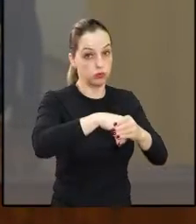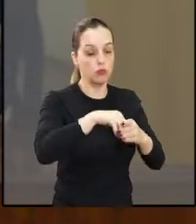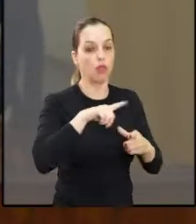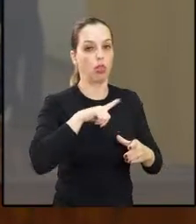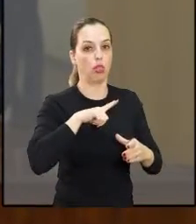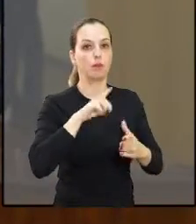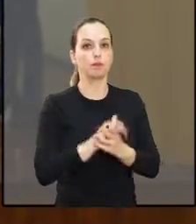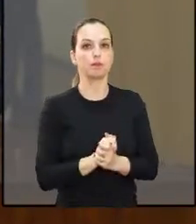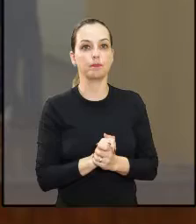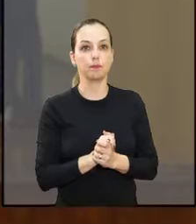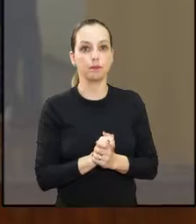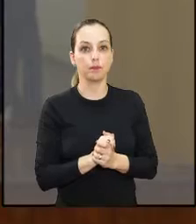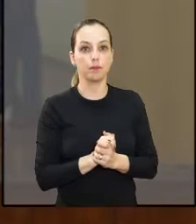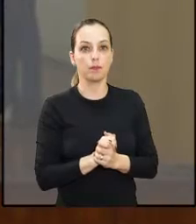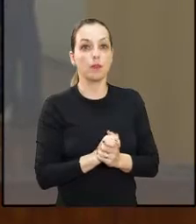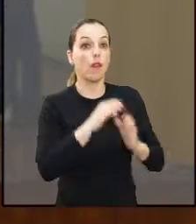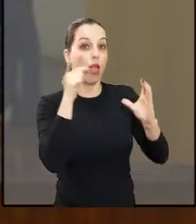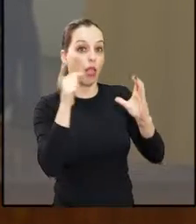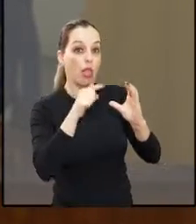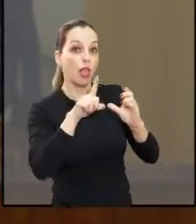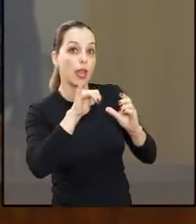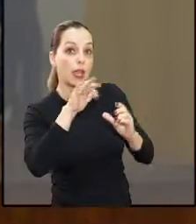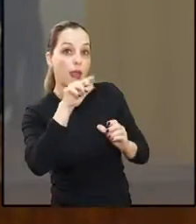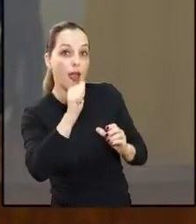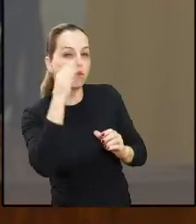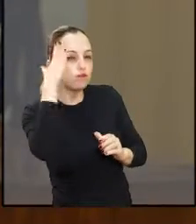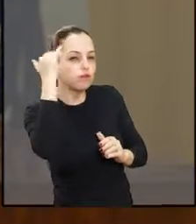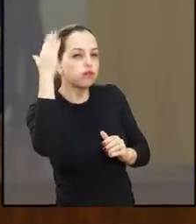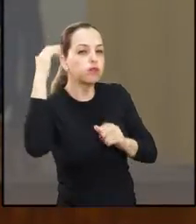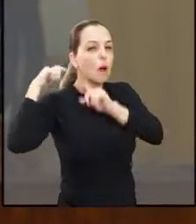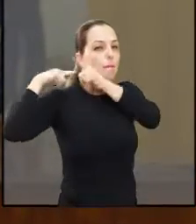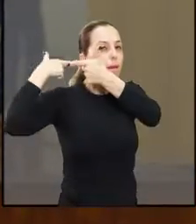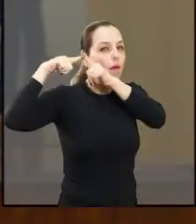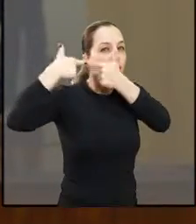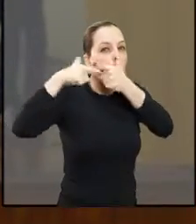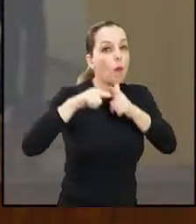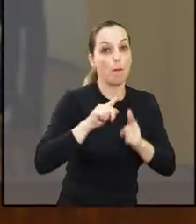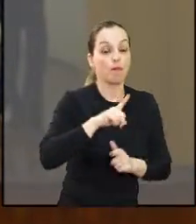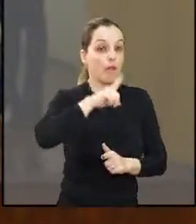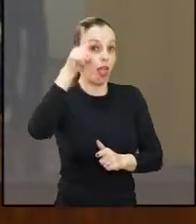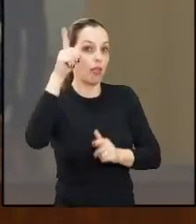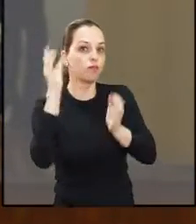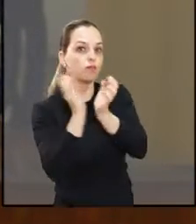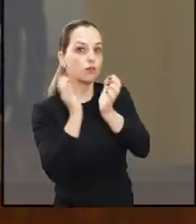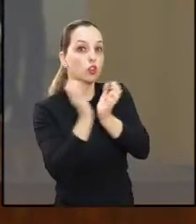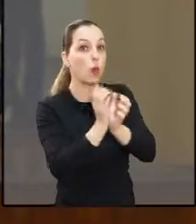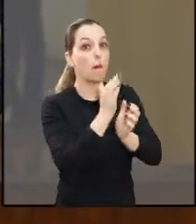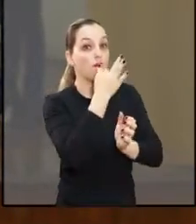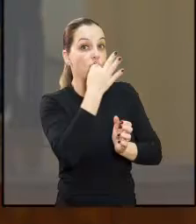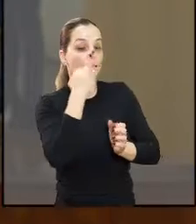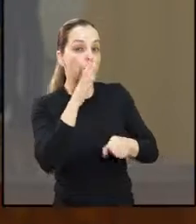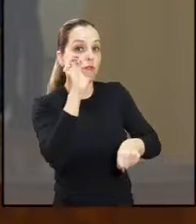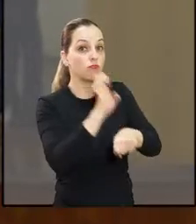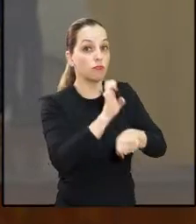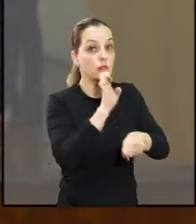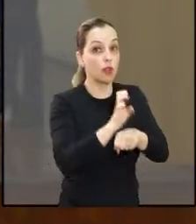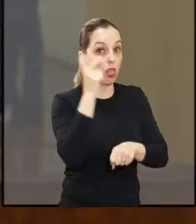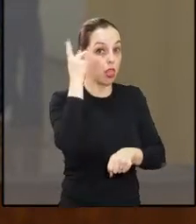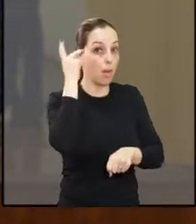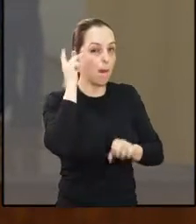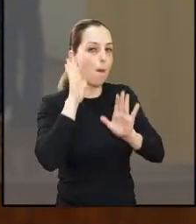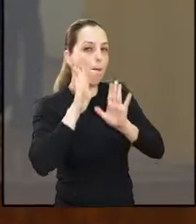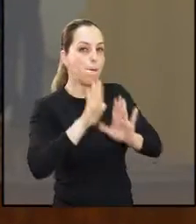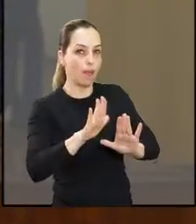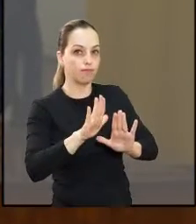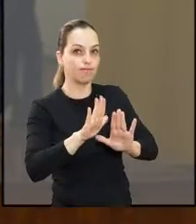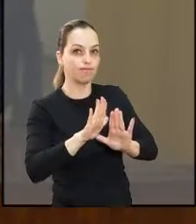tradicional na Federação Paulista de Futebol de muitos anos. E o que que ocorre? Ocorre que hoje não há legitimidade